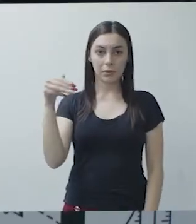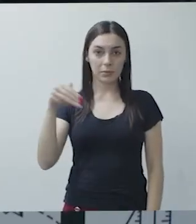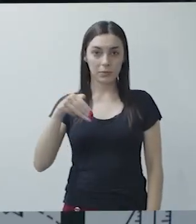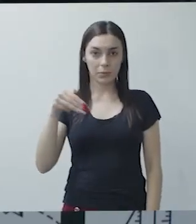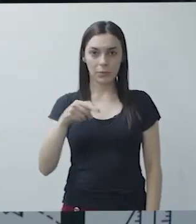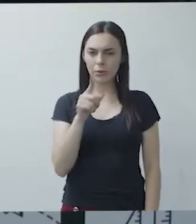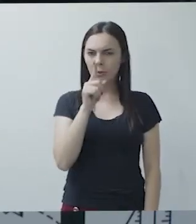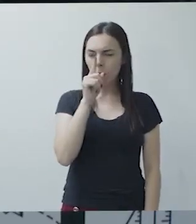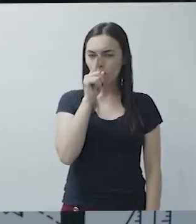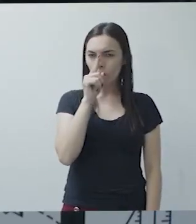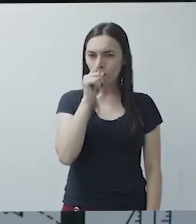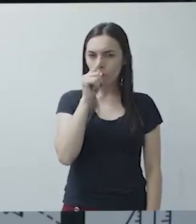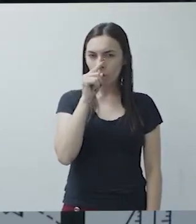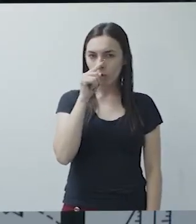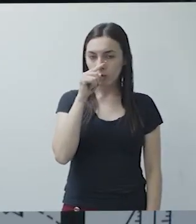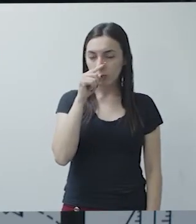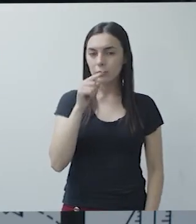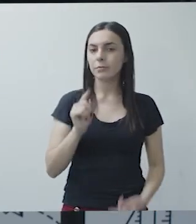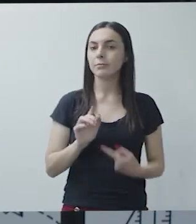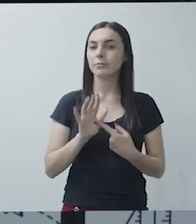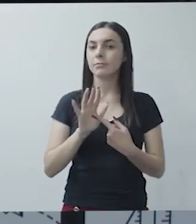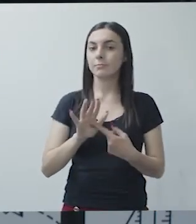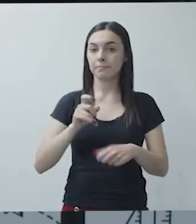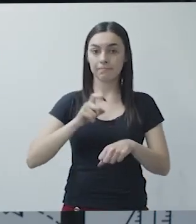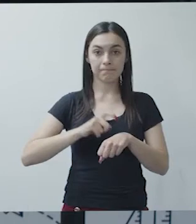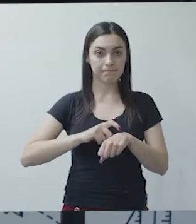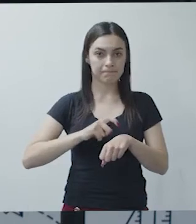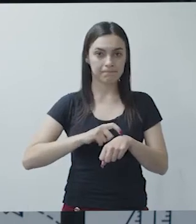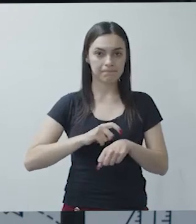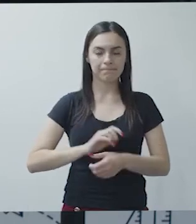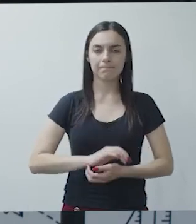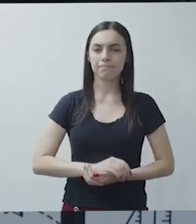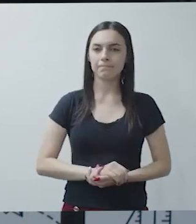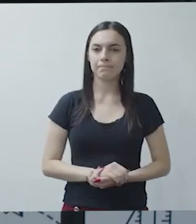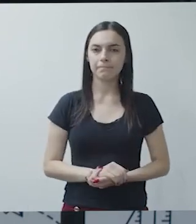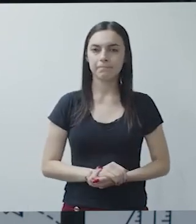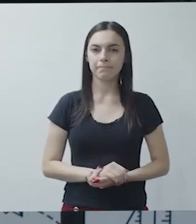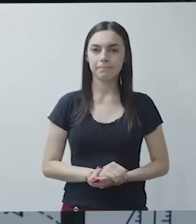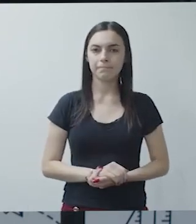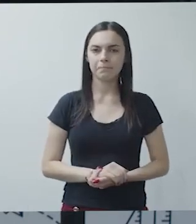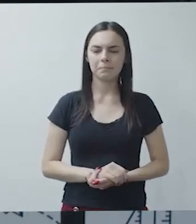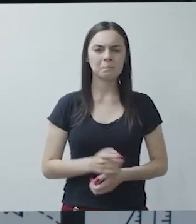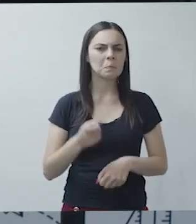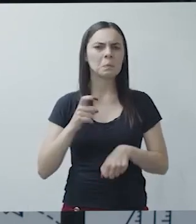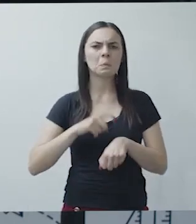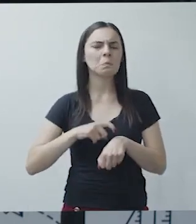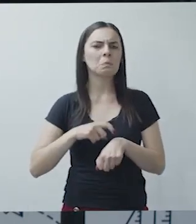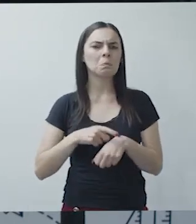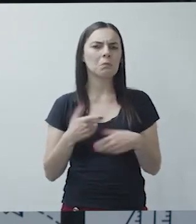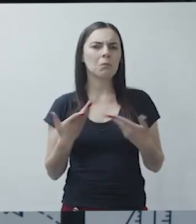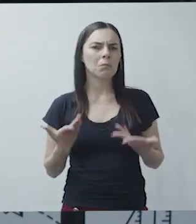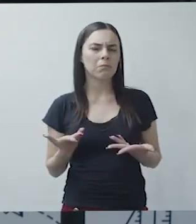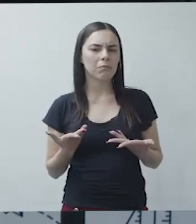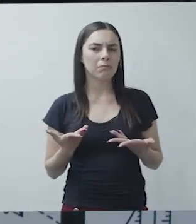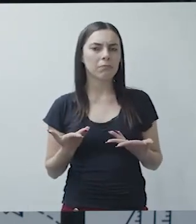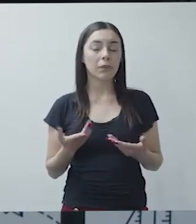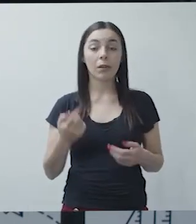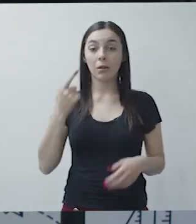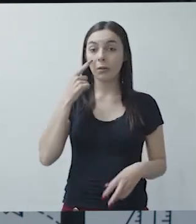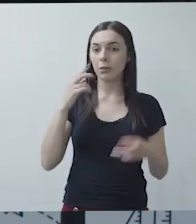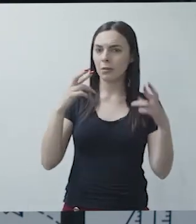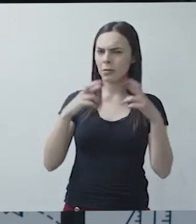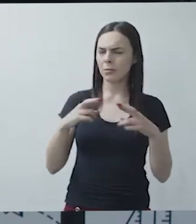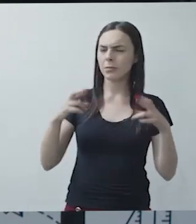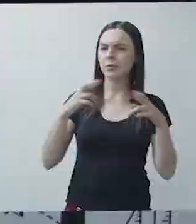minutos, e o ponteiro pequeno, que indica as horas. Que horas são? Observe lá,